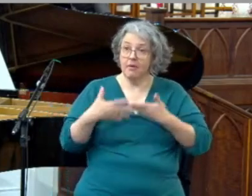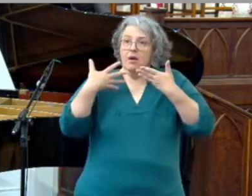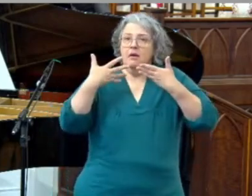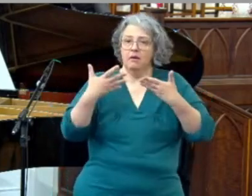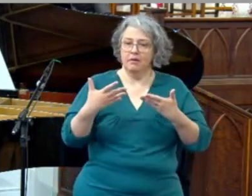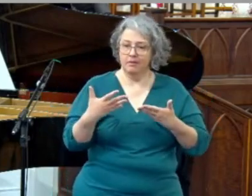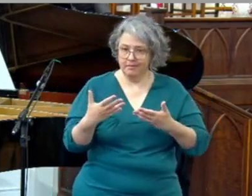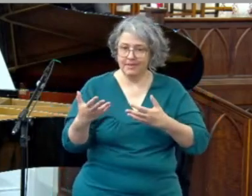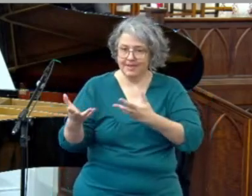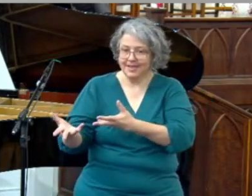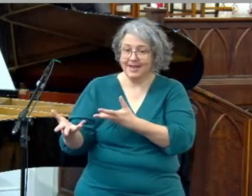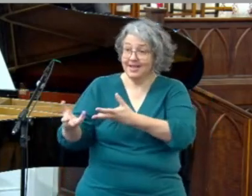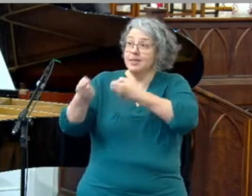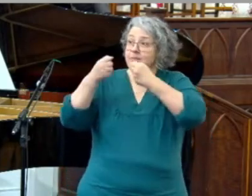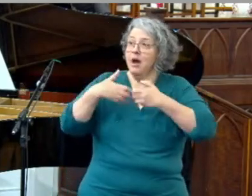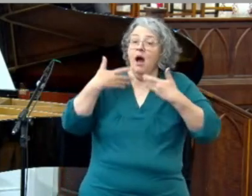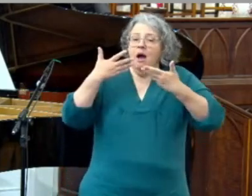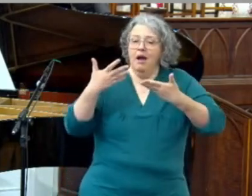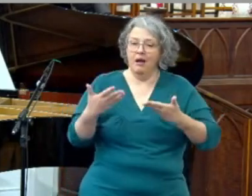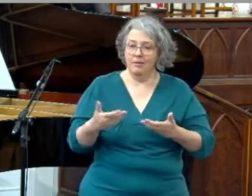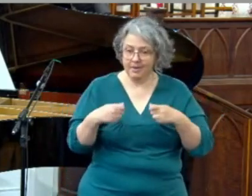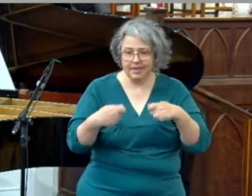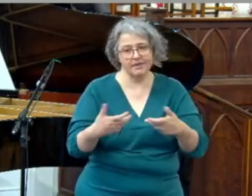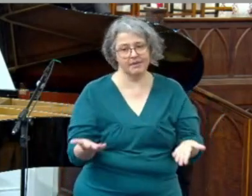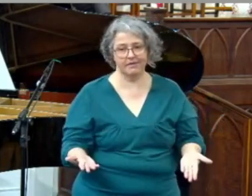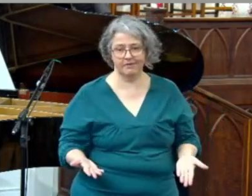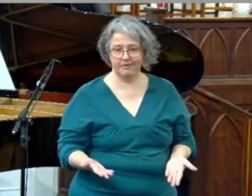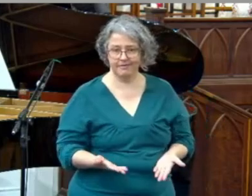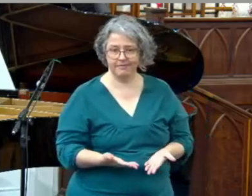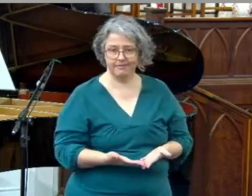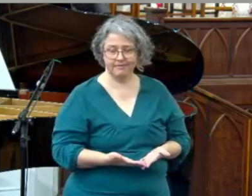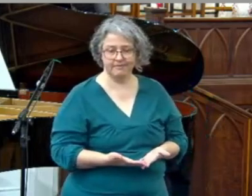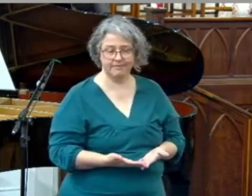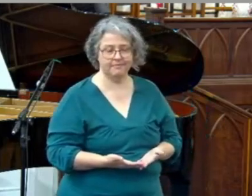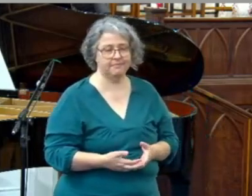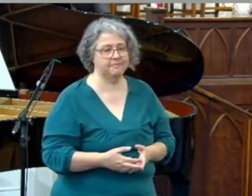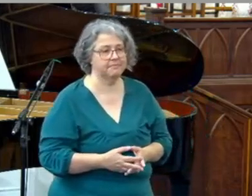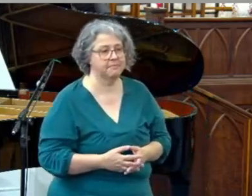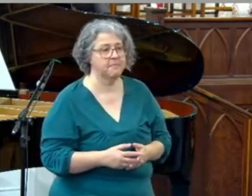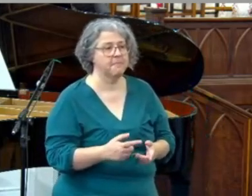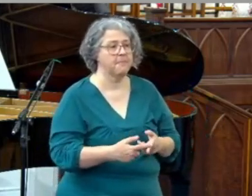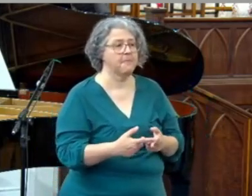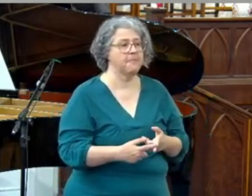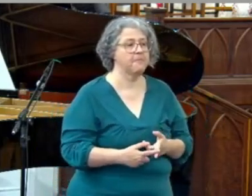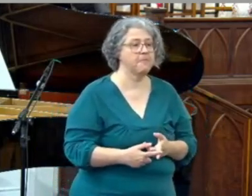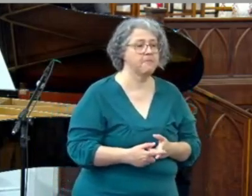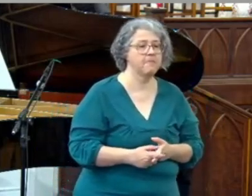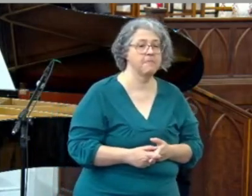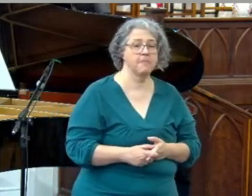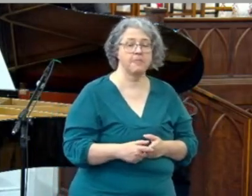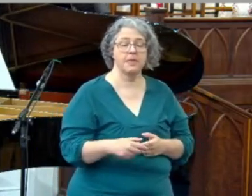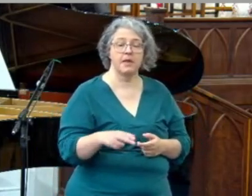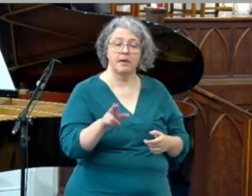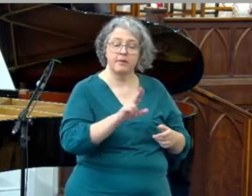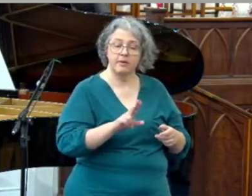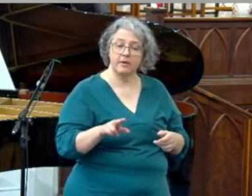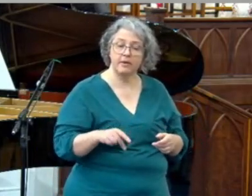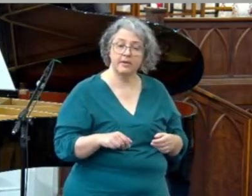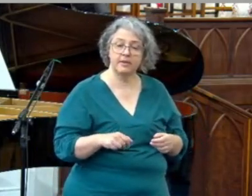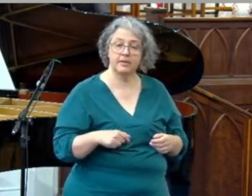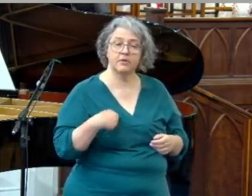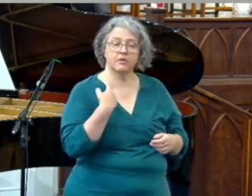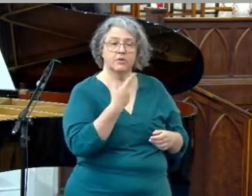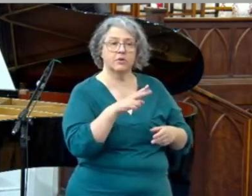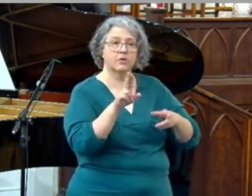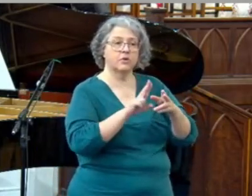entender a forma como Cristo se utiliza disso, para perceber que o uso desta